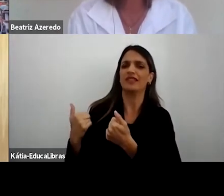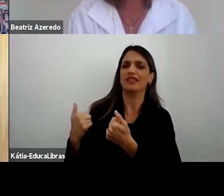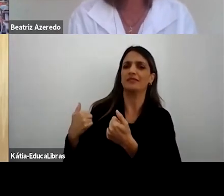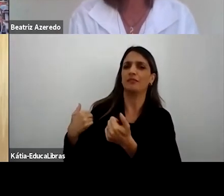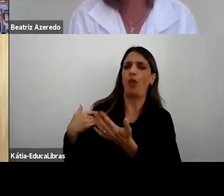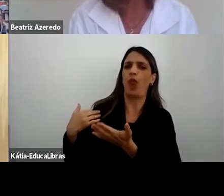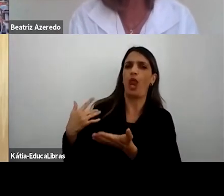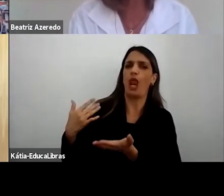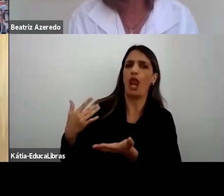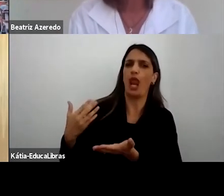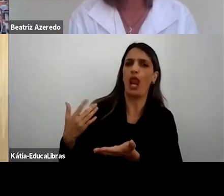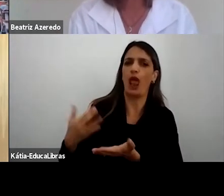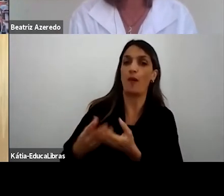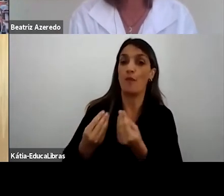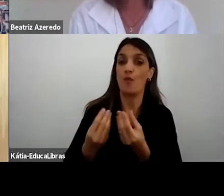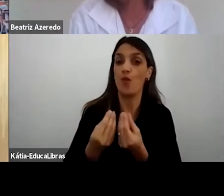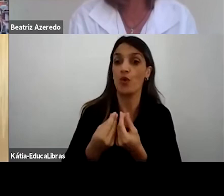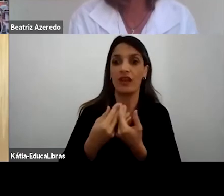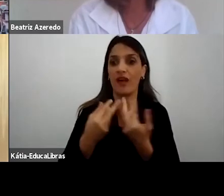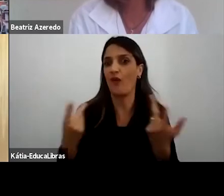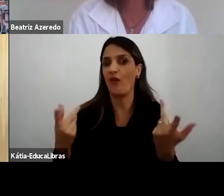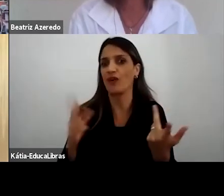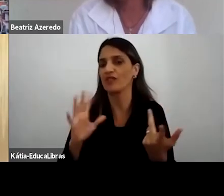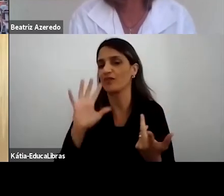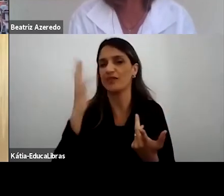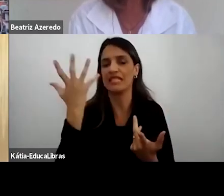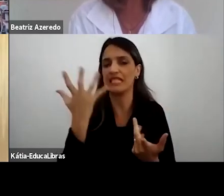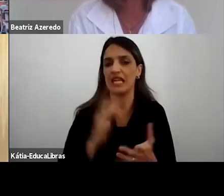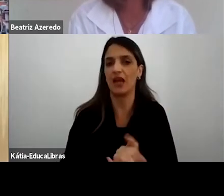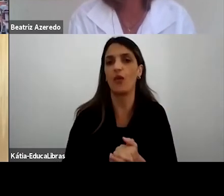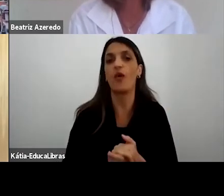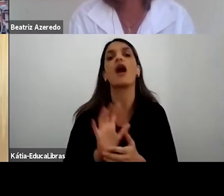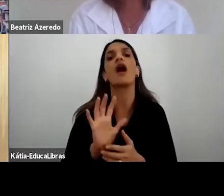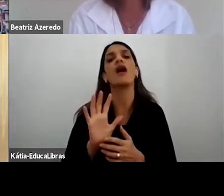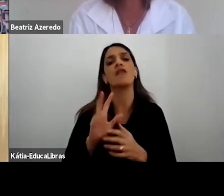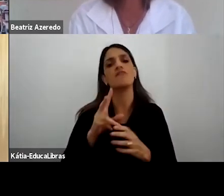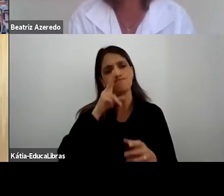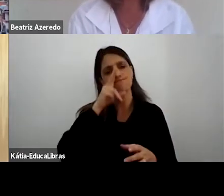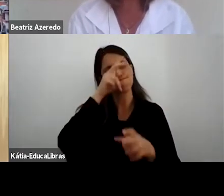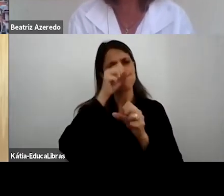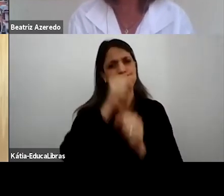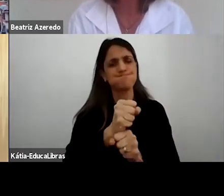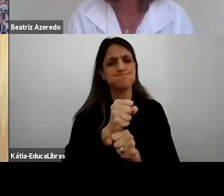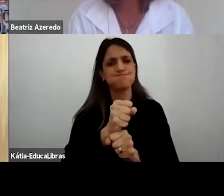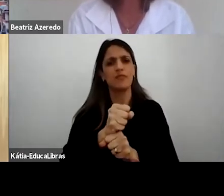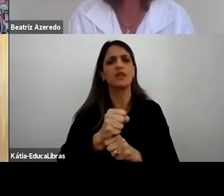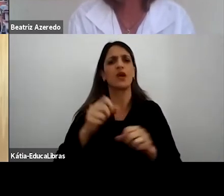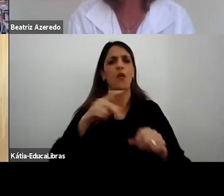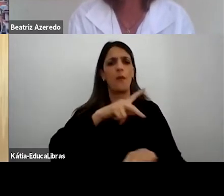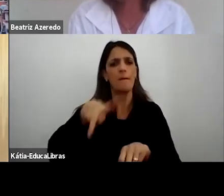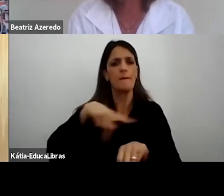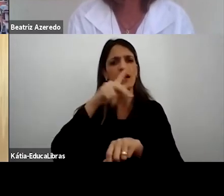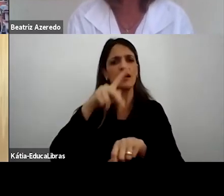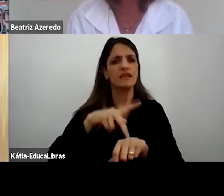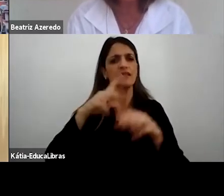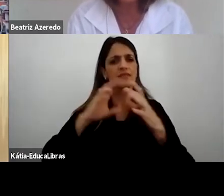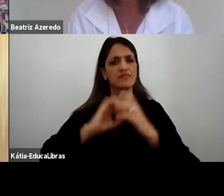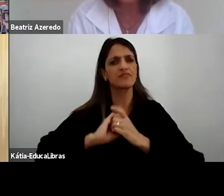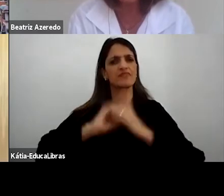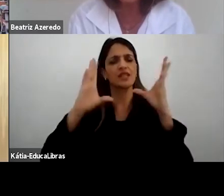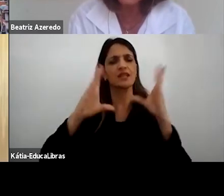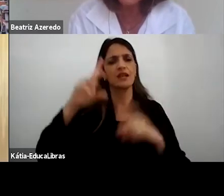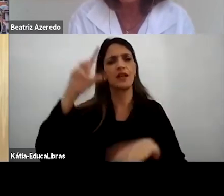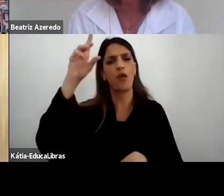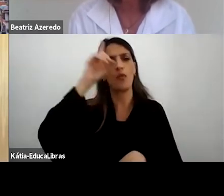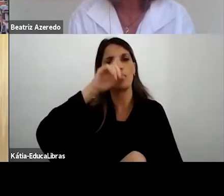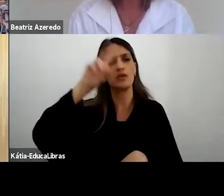percalços, muita prova e se fortaleceu e amadureceu. Então, a gente tem um país democrático e com uma história potente